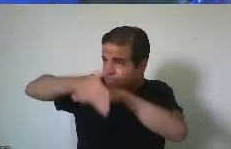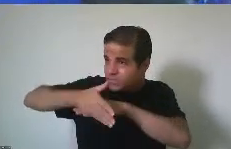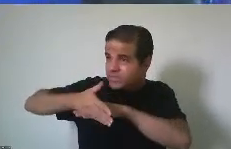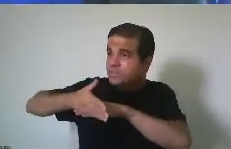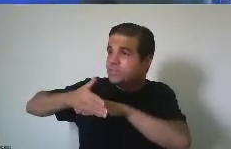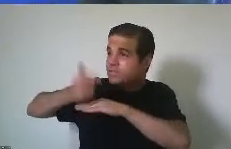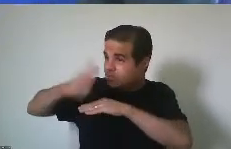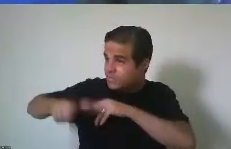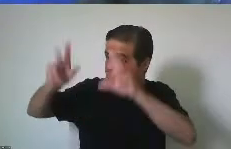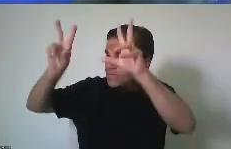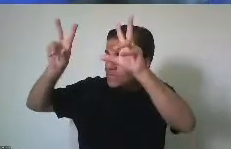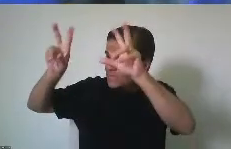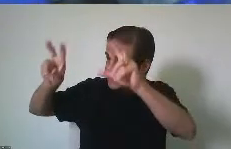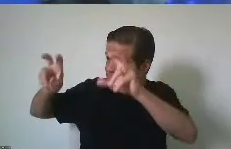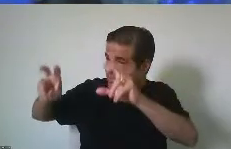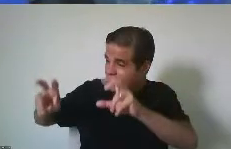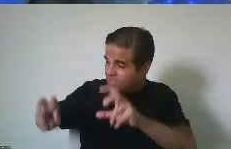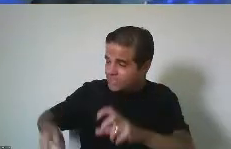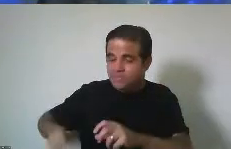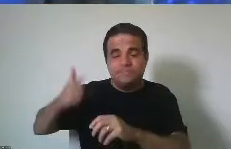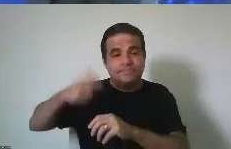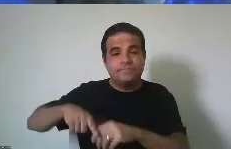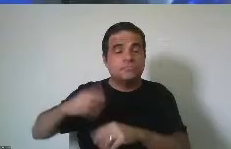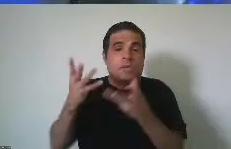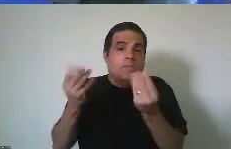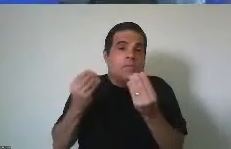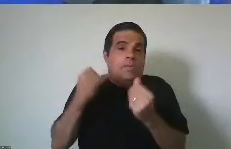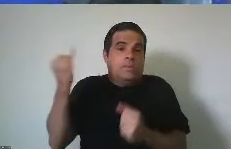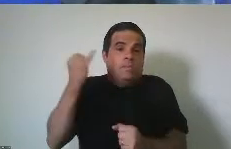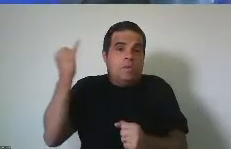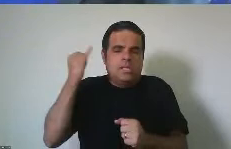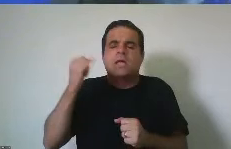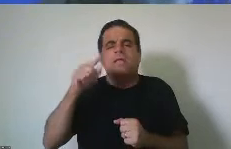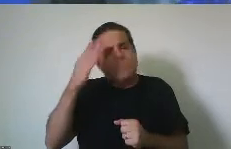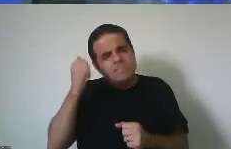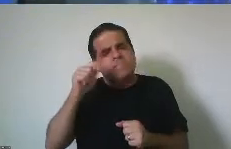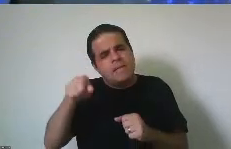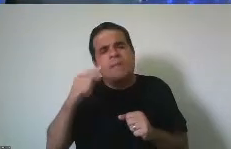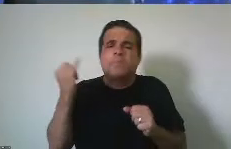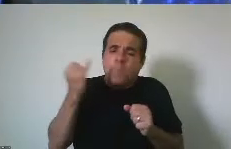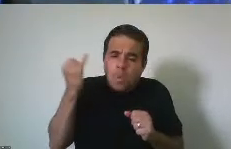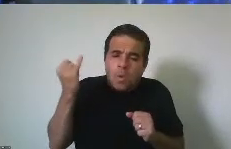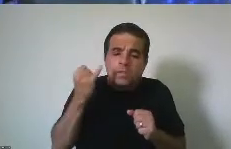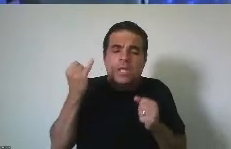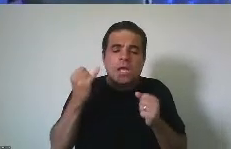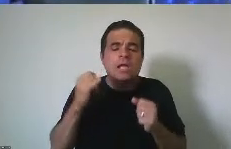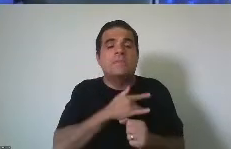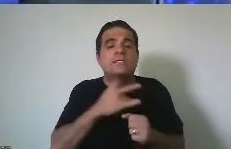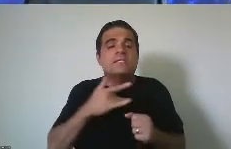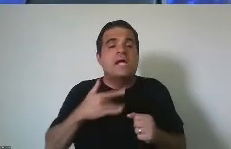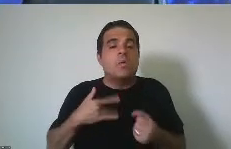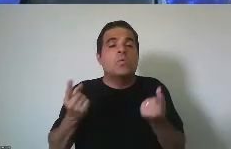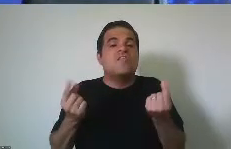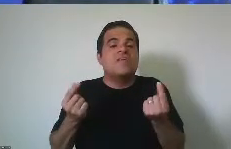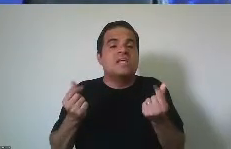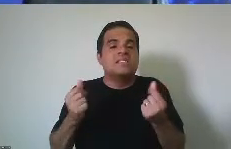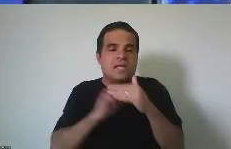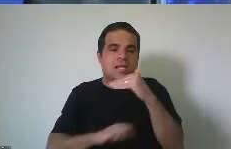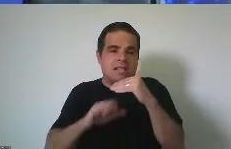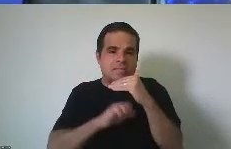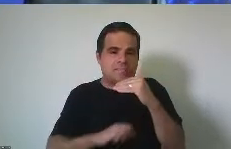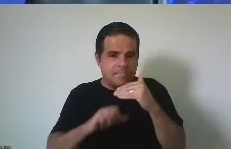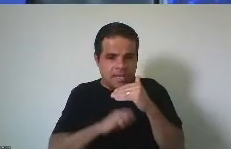em outros que são relevância mas também são importantes para a saúde financeira e companhia